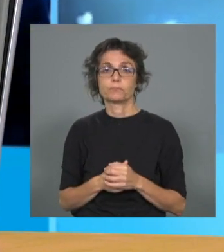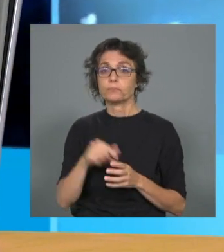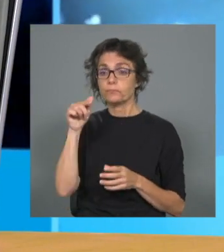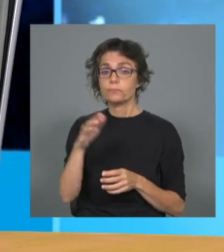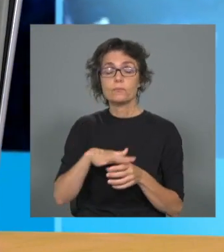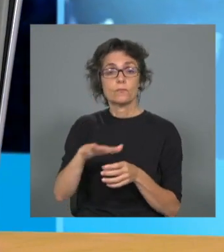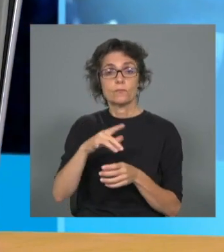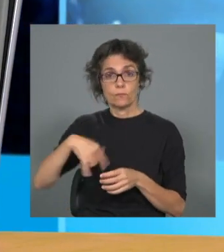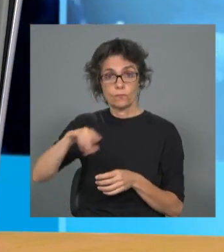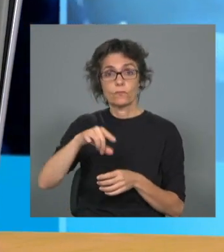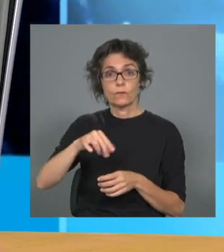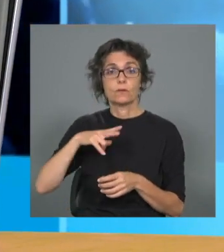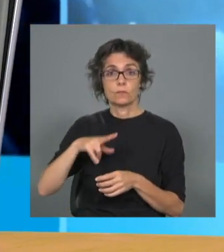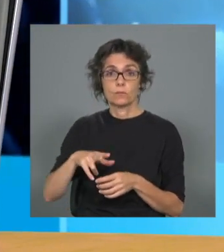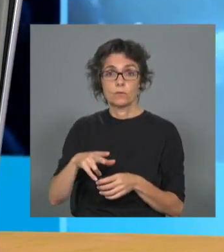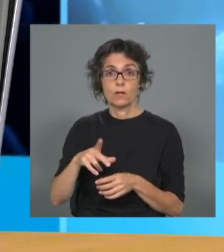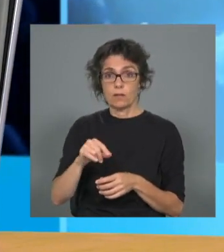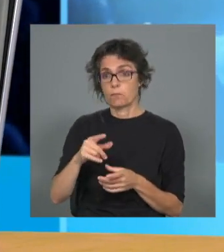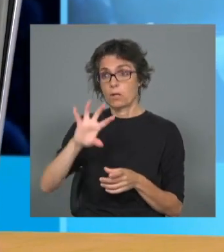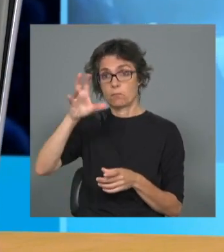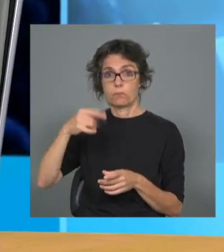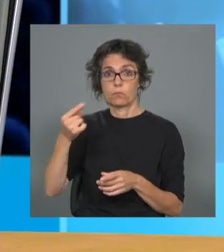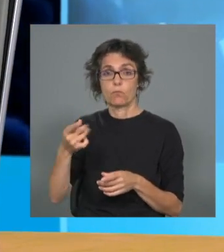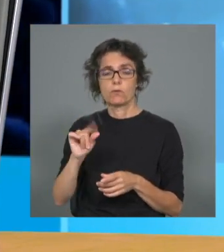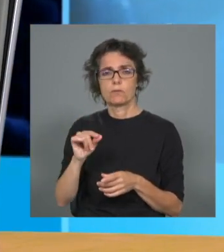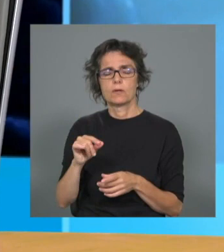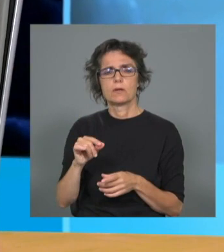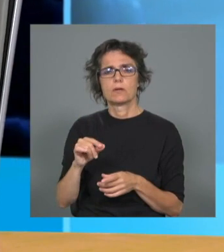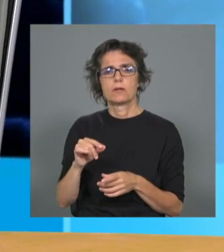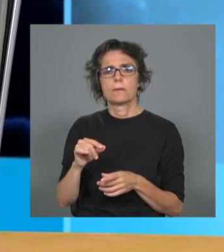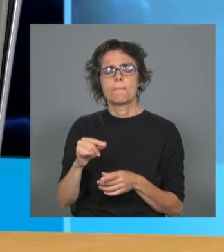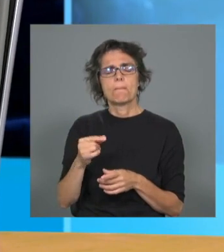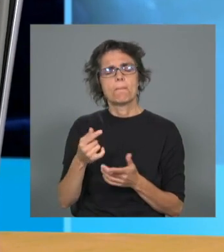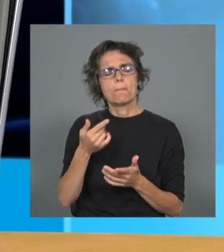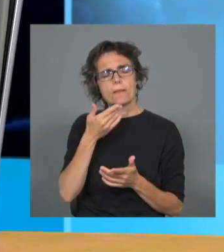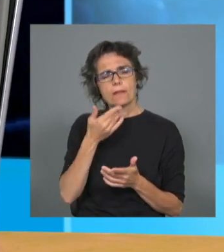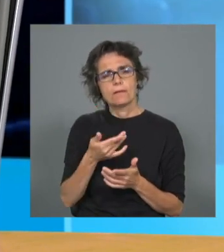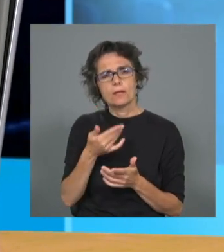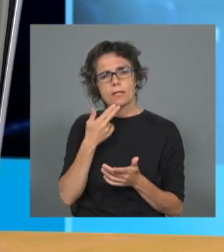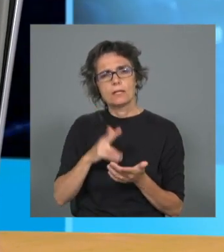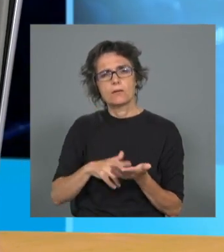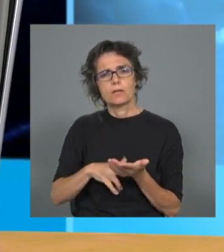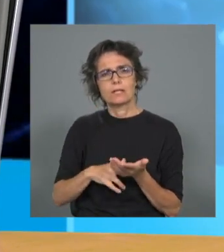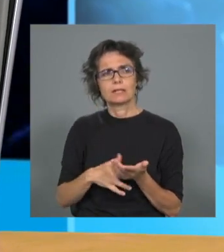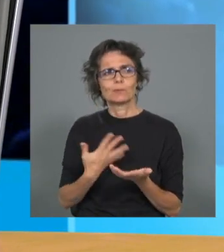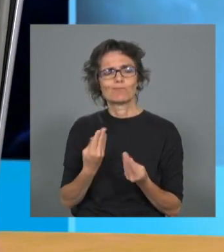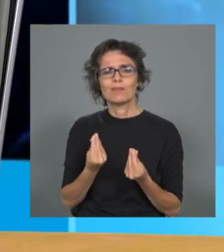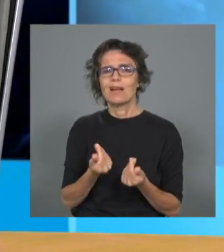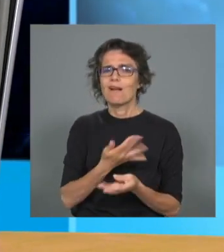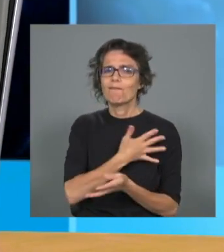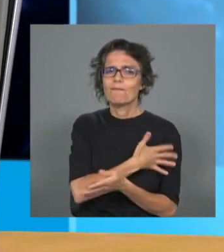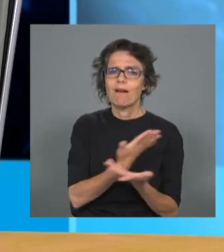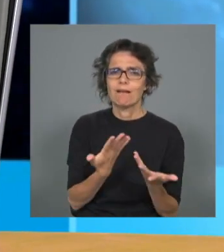em que nós, e Portugal também, ainda temos uma experiência mais fraca, seja